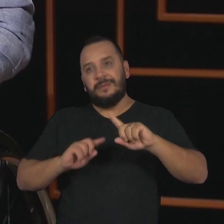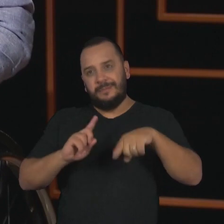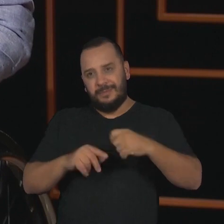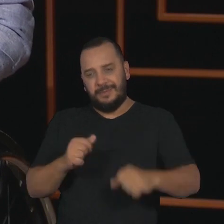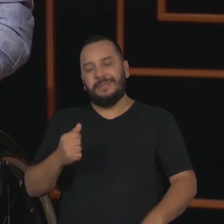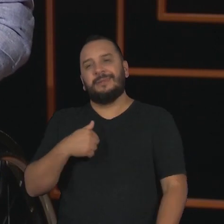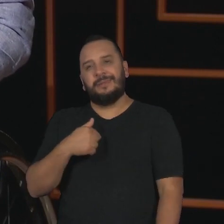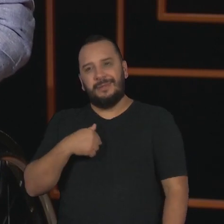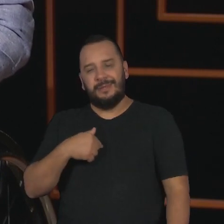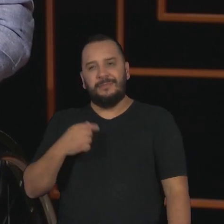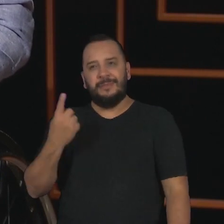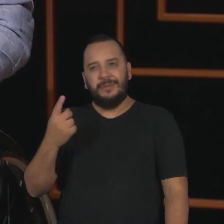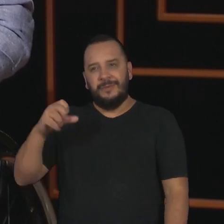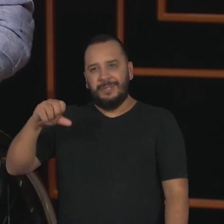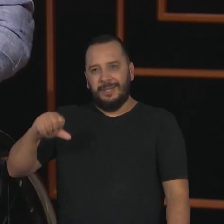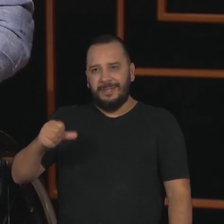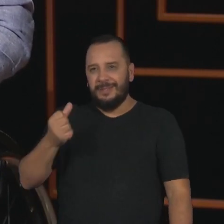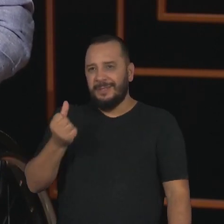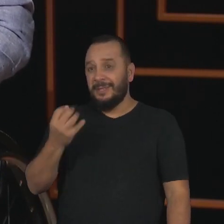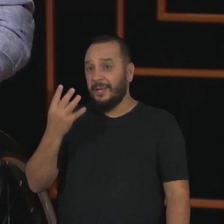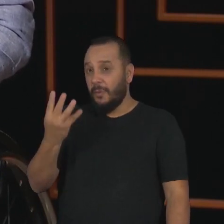militar,